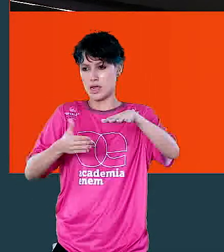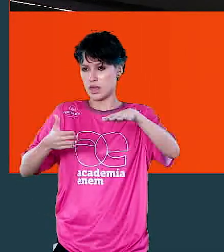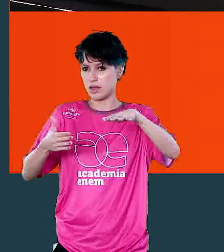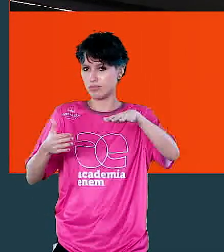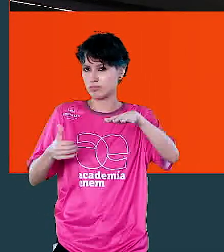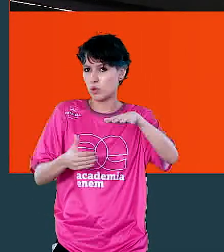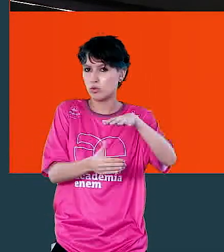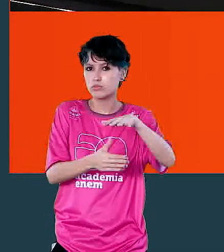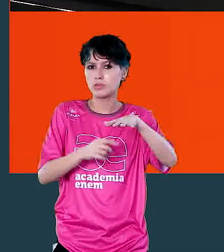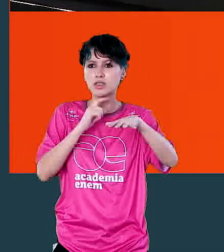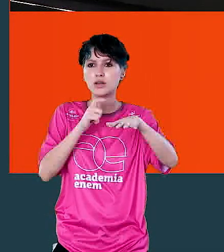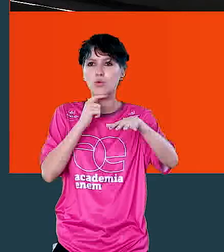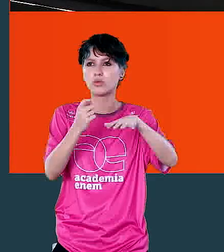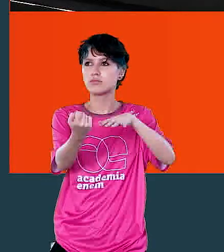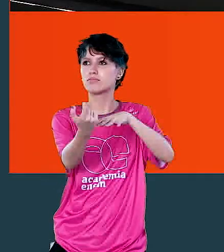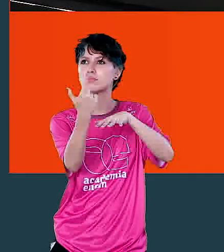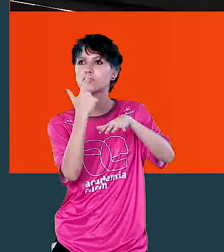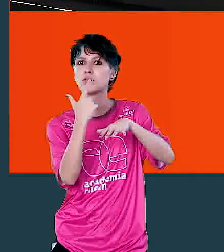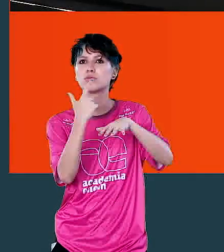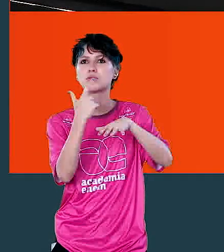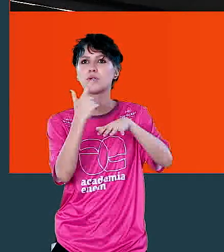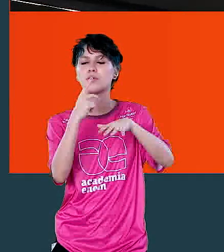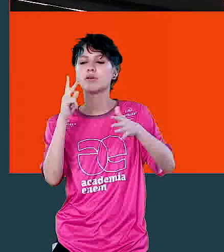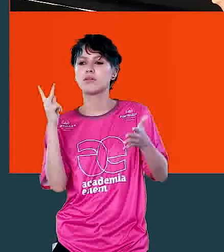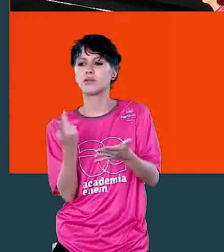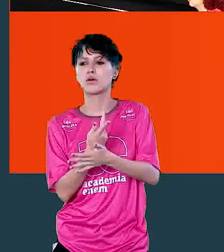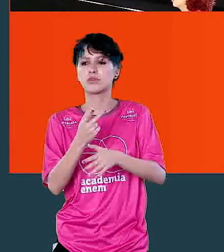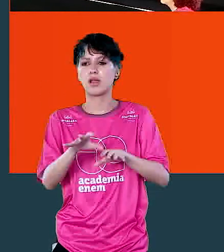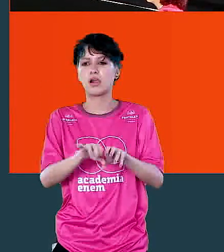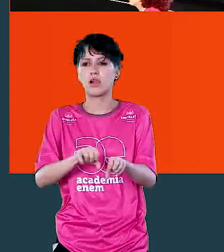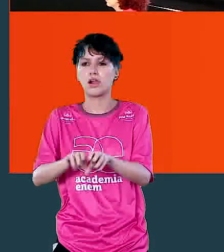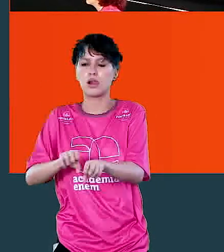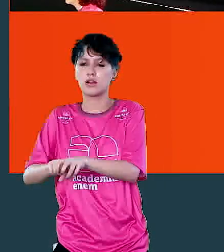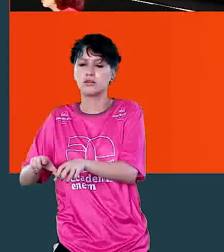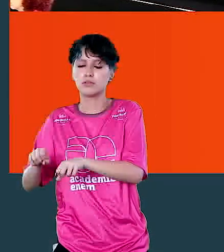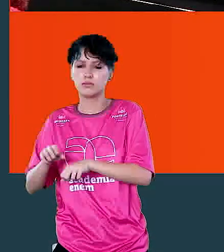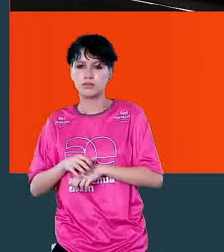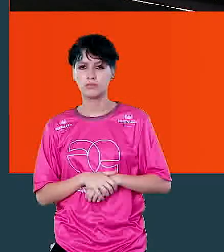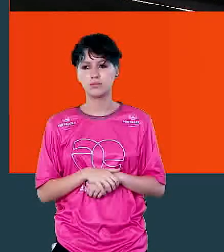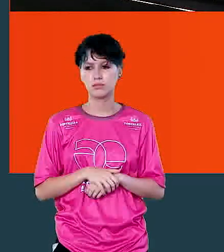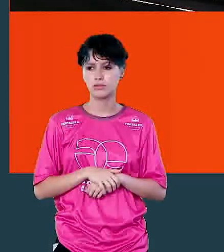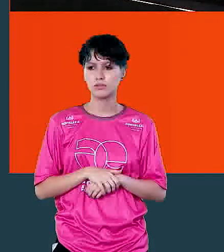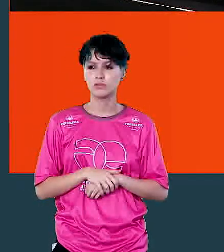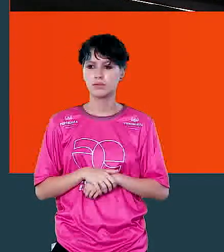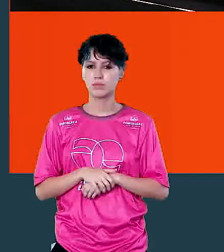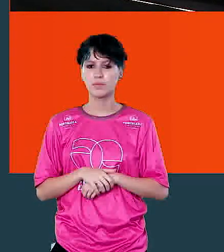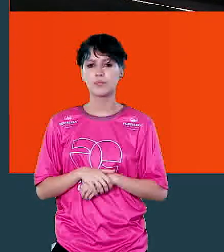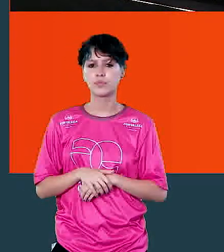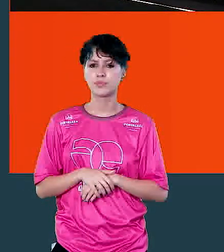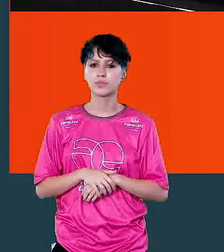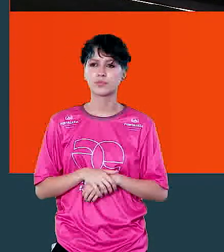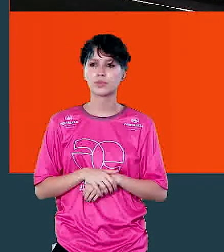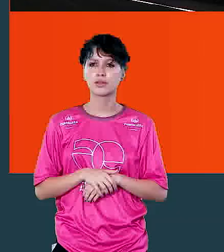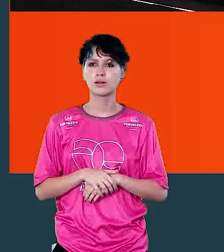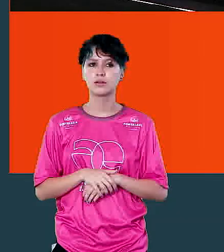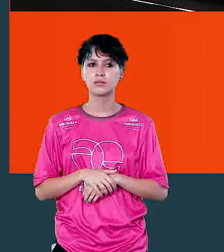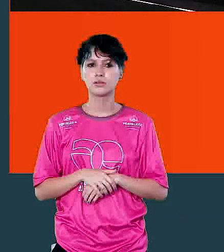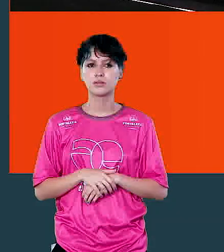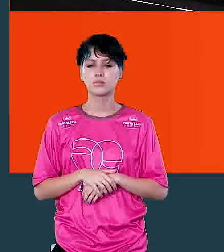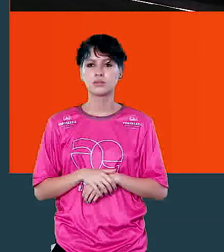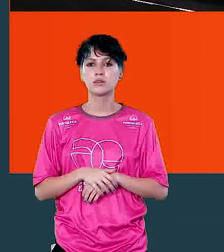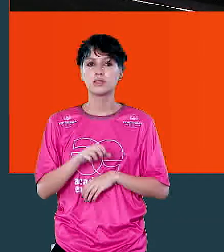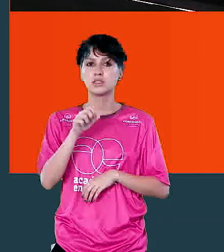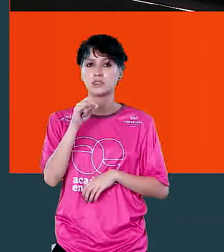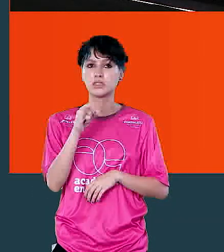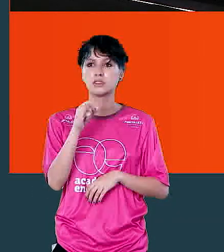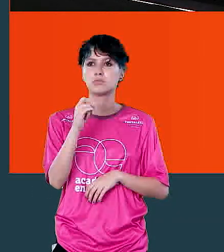passa. Isso acaba matando todos os seres vivos que tem ali. Todo um bioma que tem ali. Se a luz do sol não